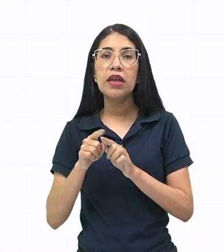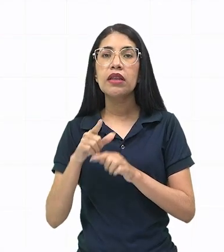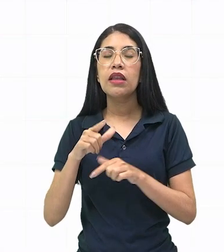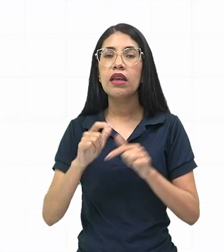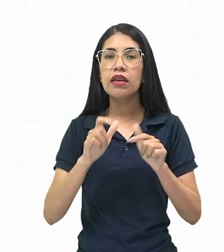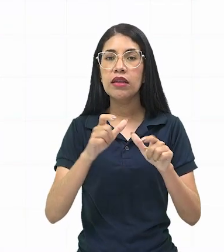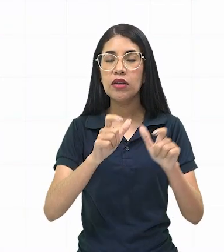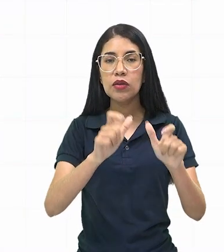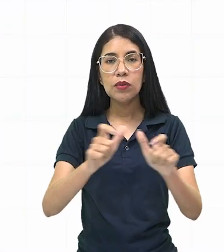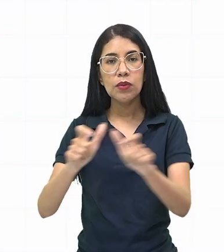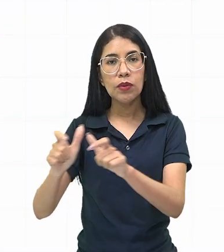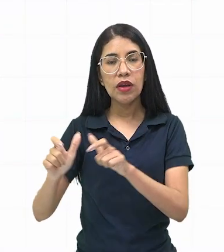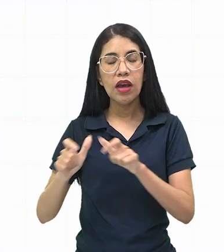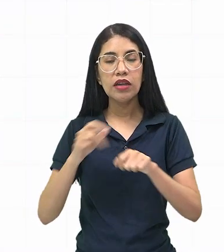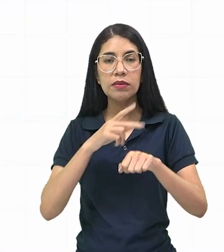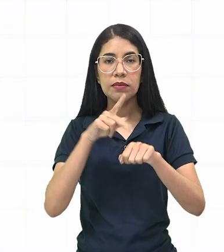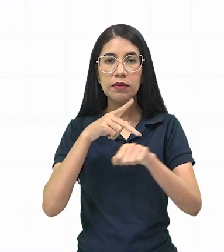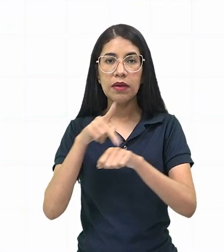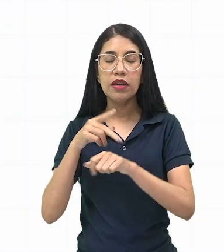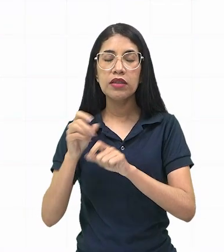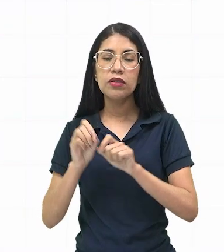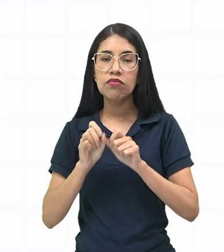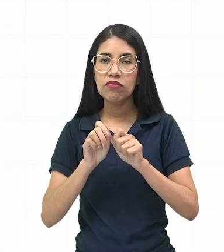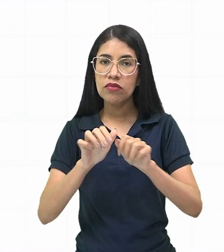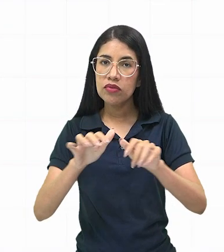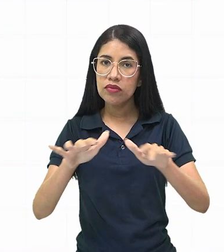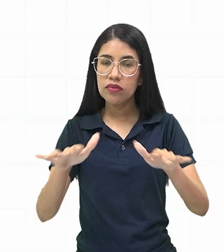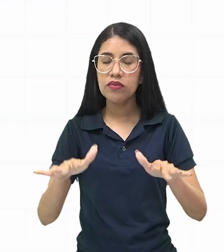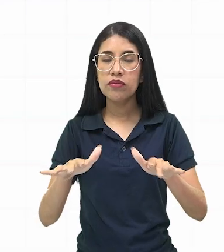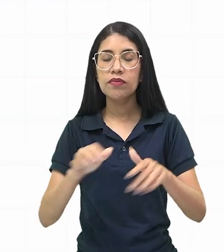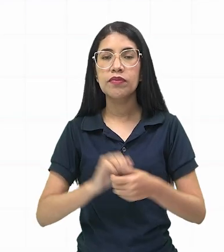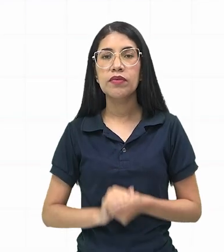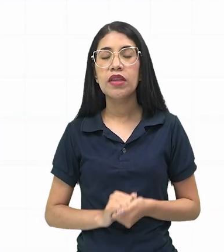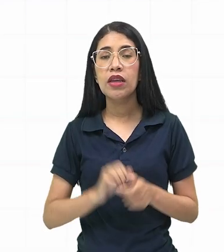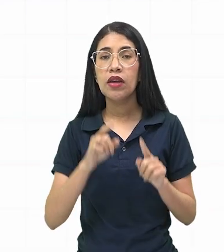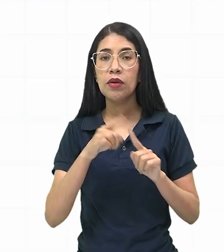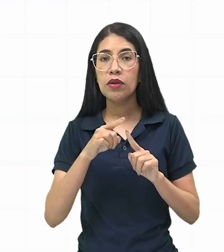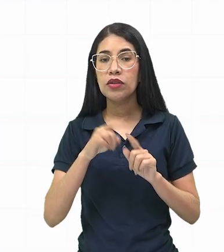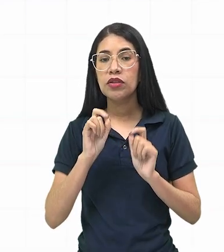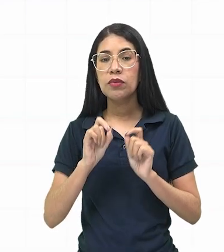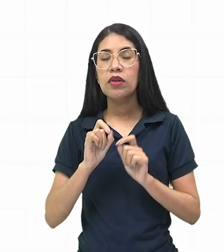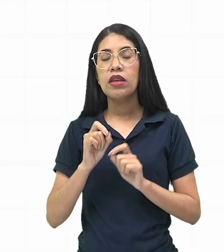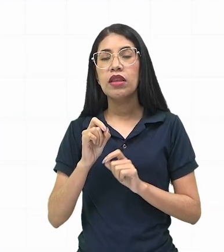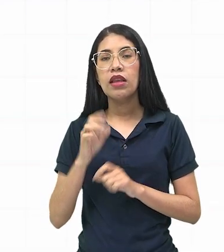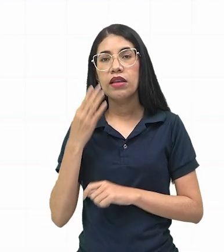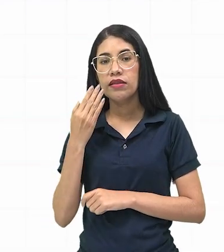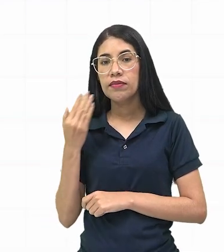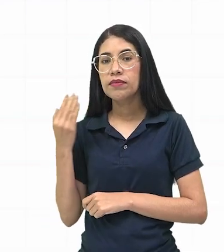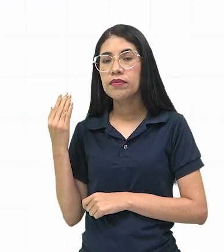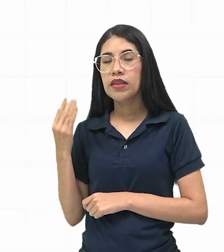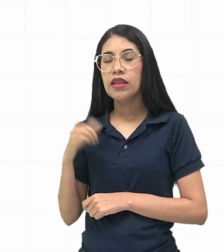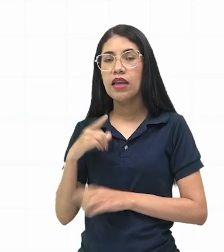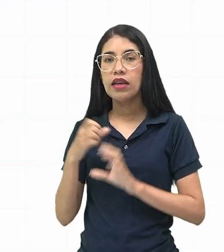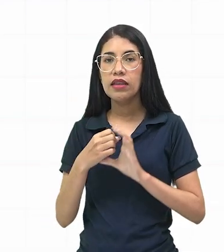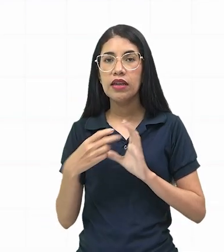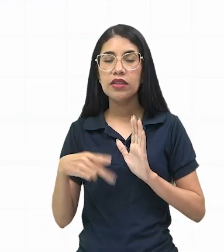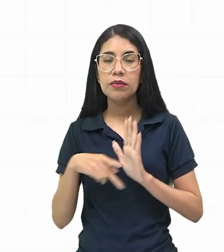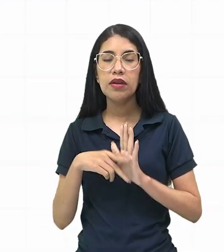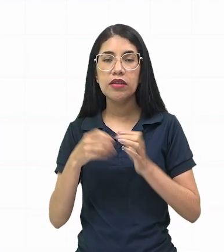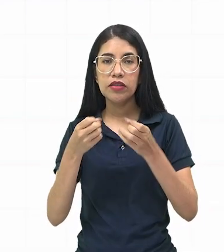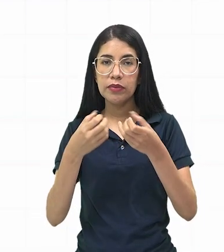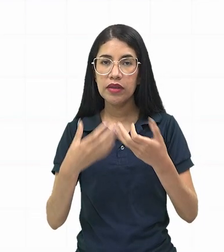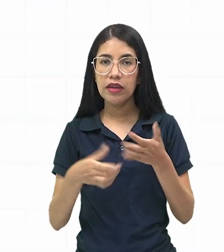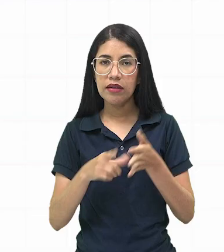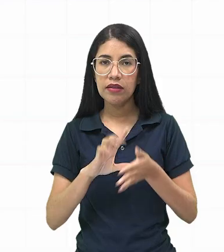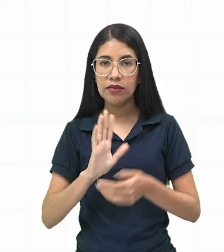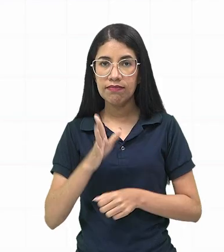países através da instalação de filiais. São classificadas como empresas transnacionais essas que apresentam as características que eu acabei de